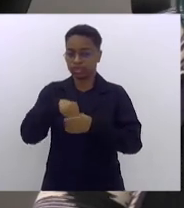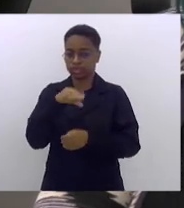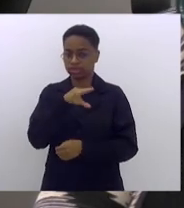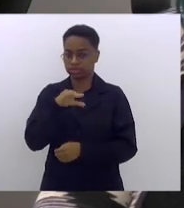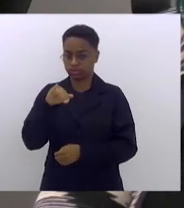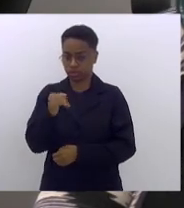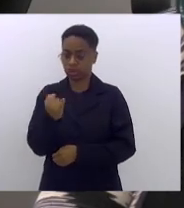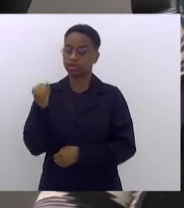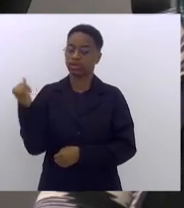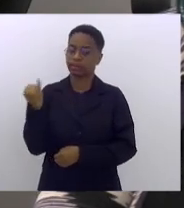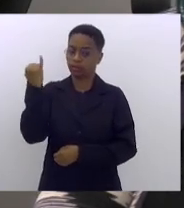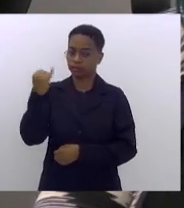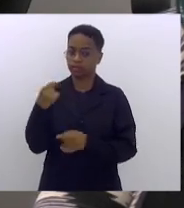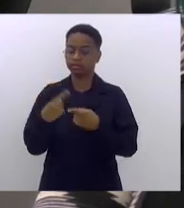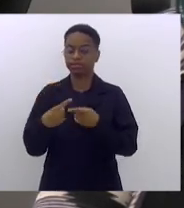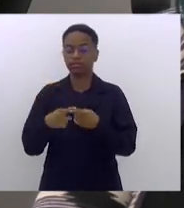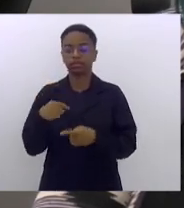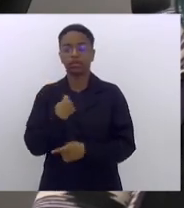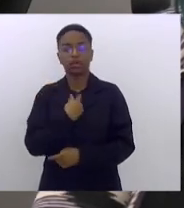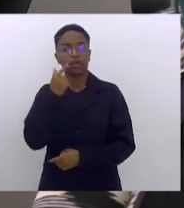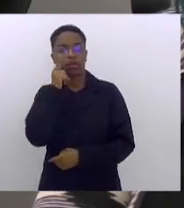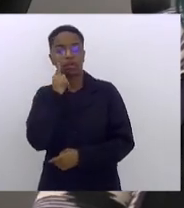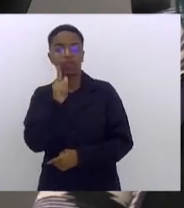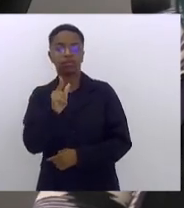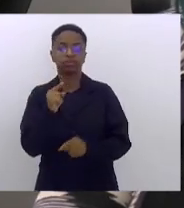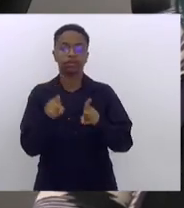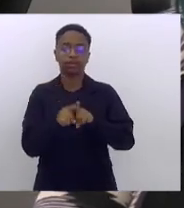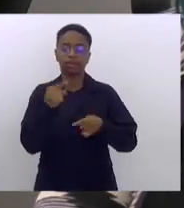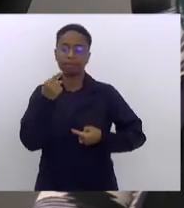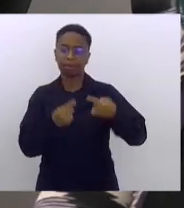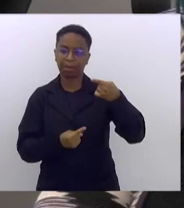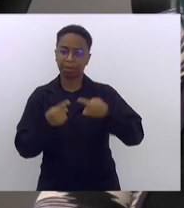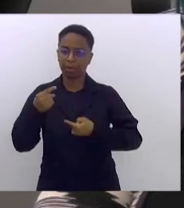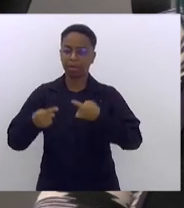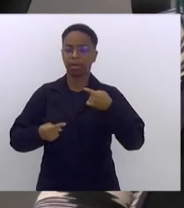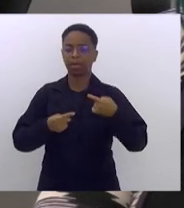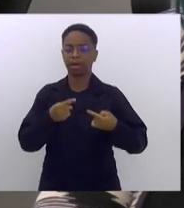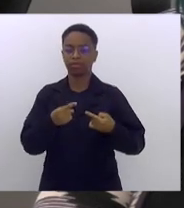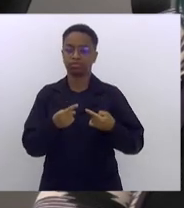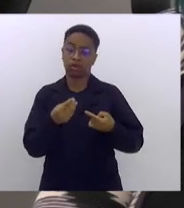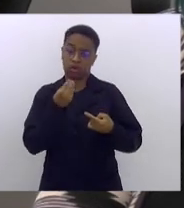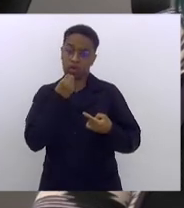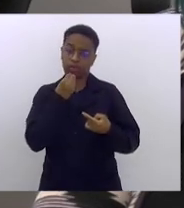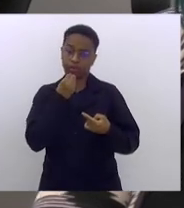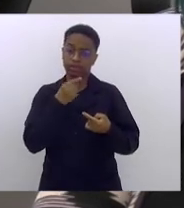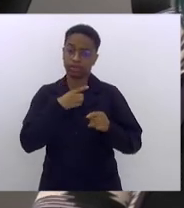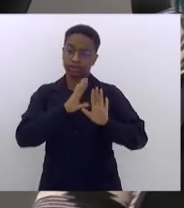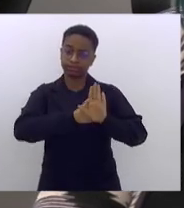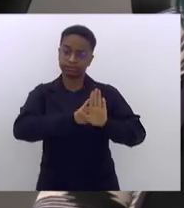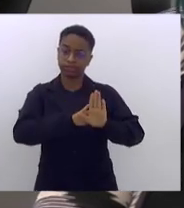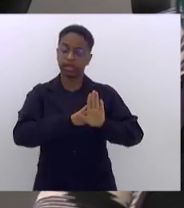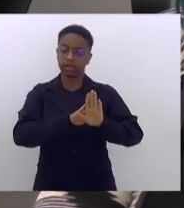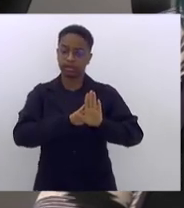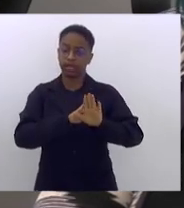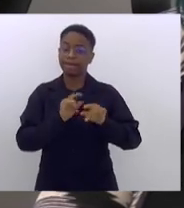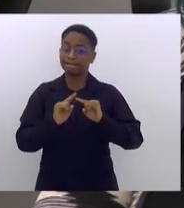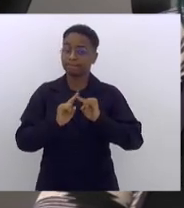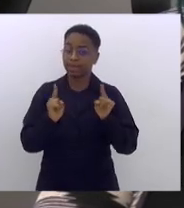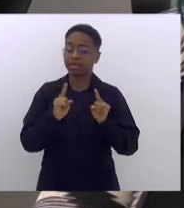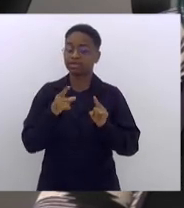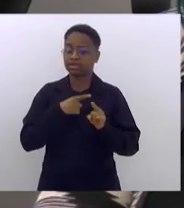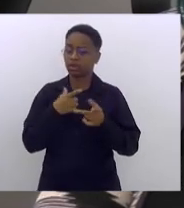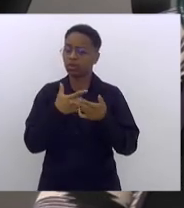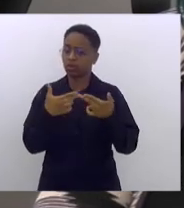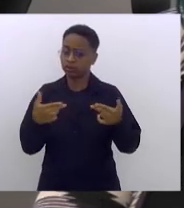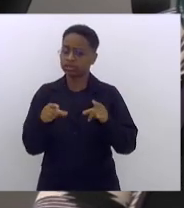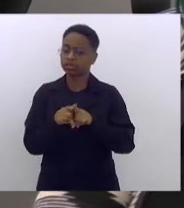é importante para a gente conseguir fazer um debate que, obviamente, tem um pano de fundo ideológico, mas tem questões muito concretas que a